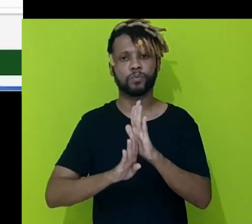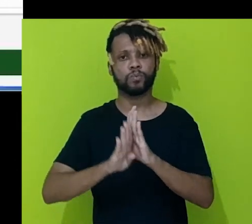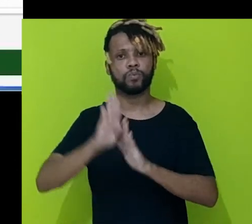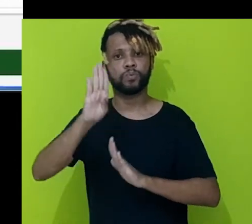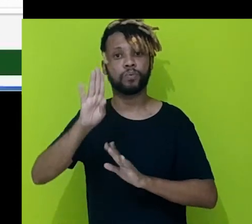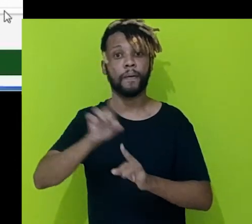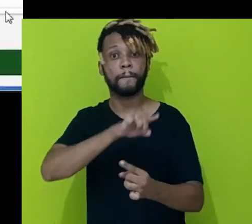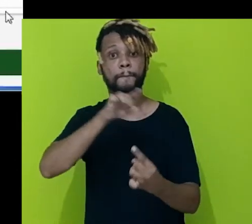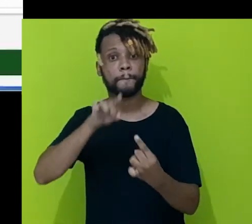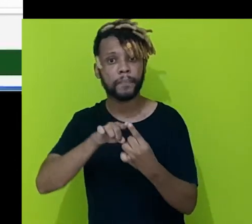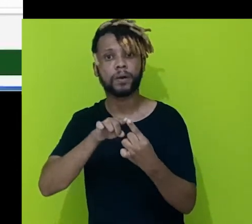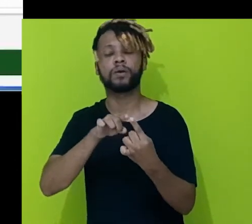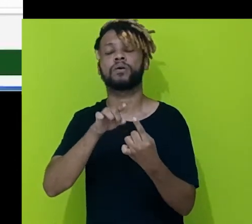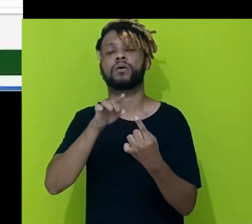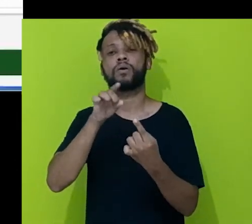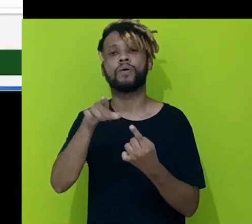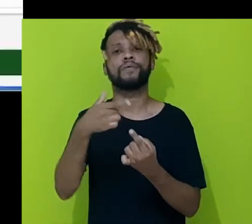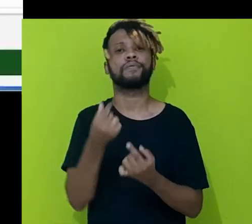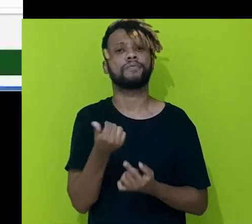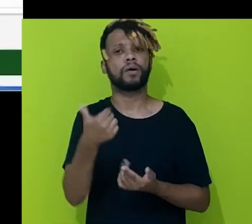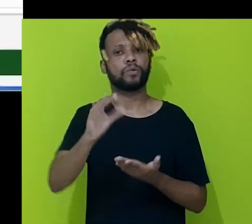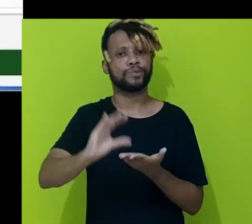e o valor de captação.